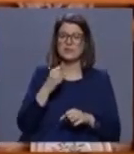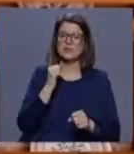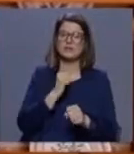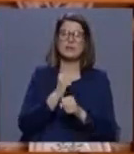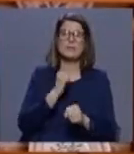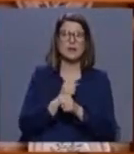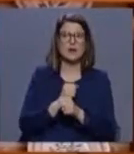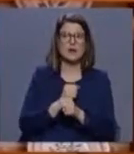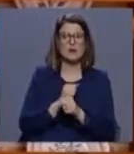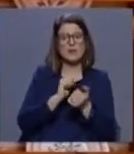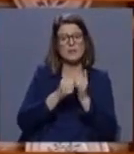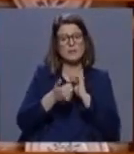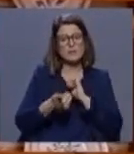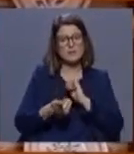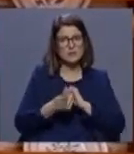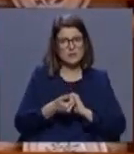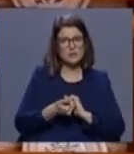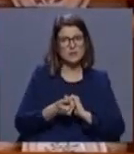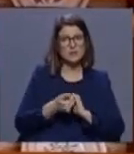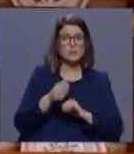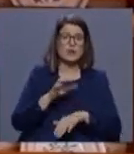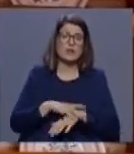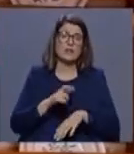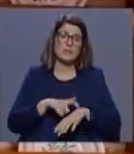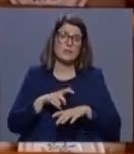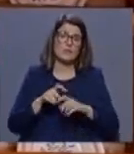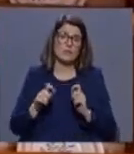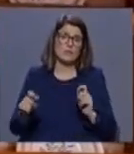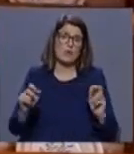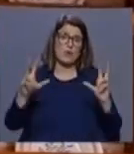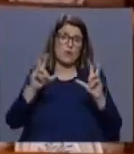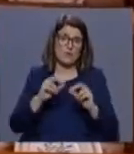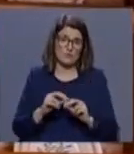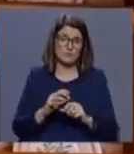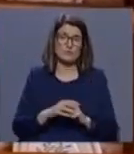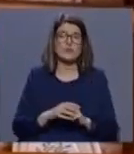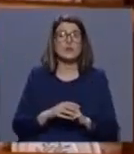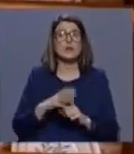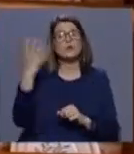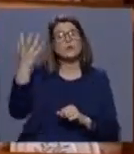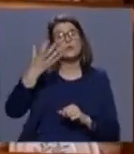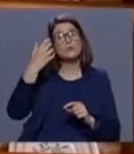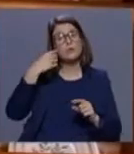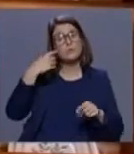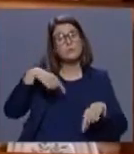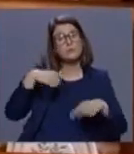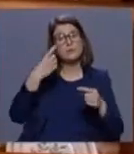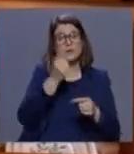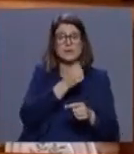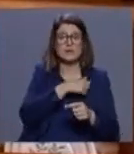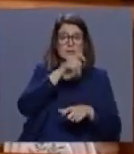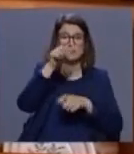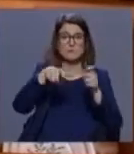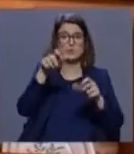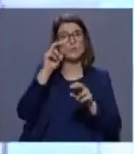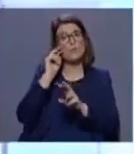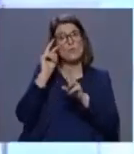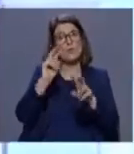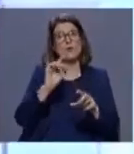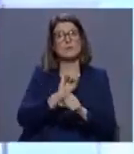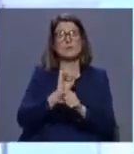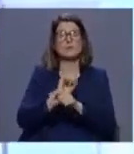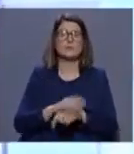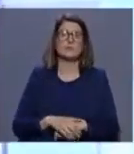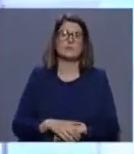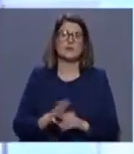conjunto de adaptação a esta nova realidade, para continuar a levar a cultura à casa das pessoas. A